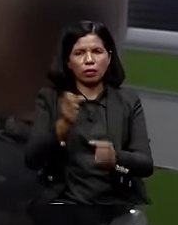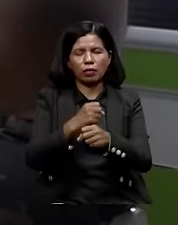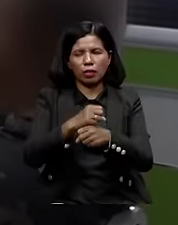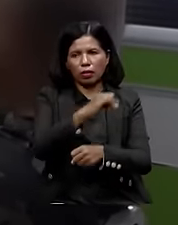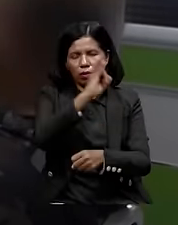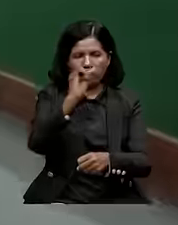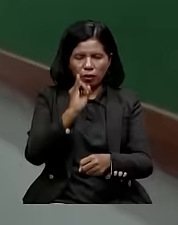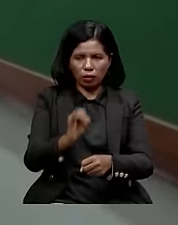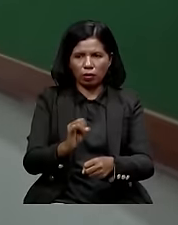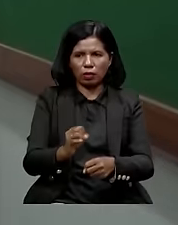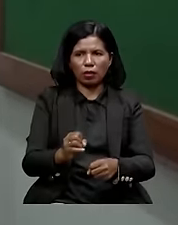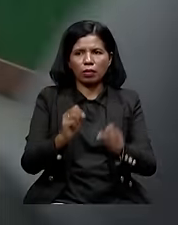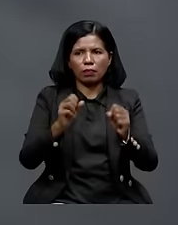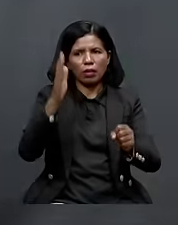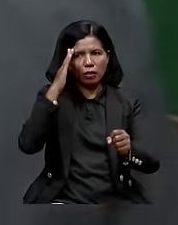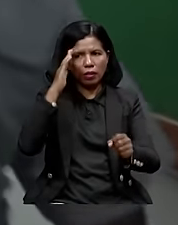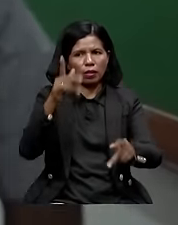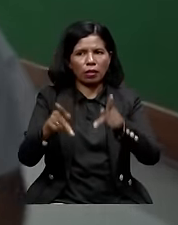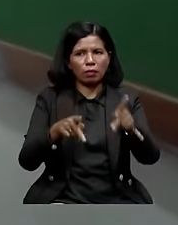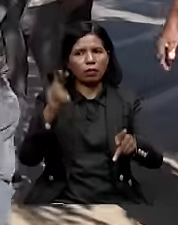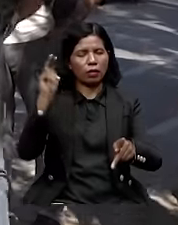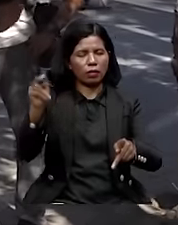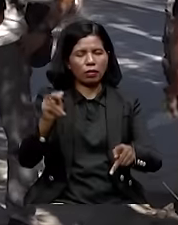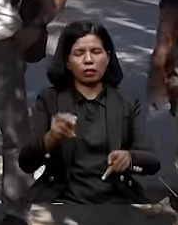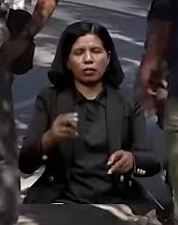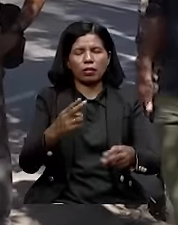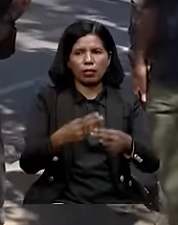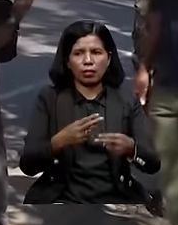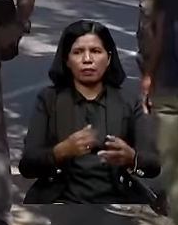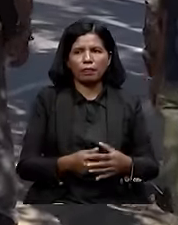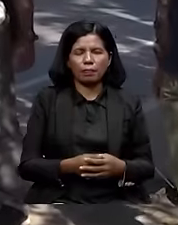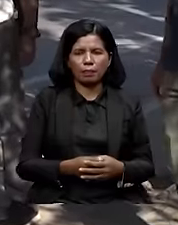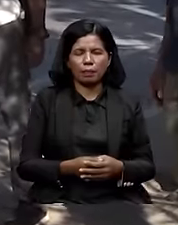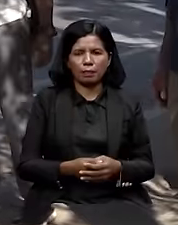identifikasaun atu bele atene Sidadaun refere nia identidade. João Carlos, GMN.